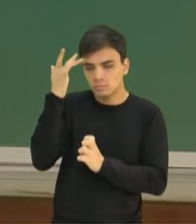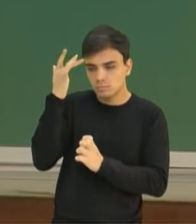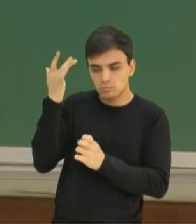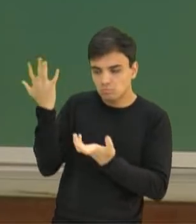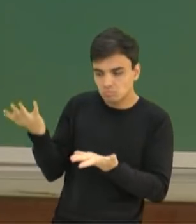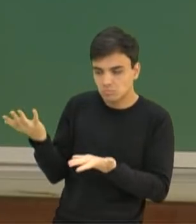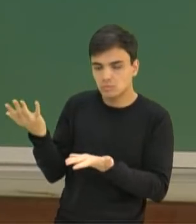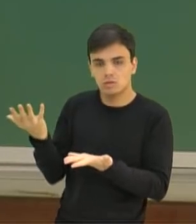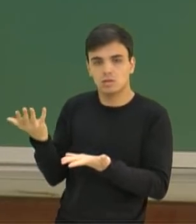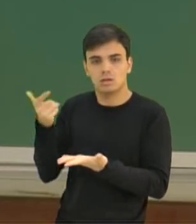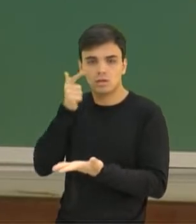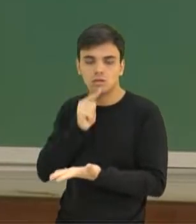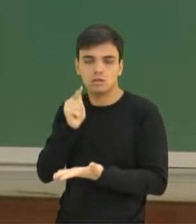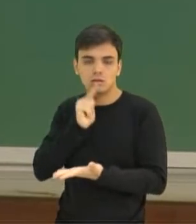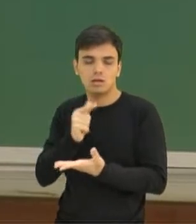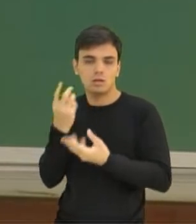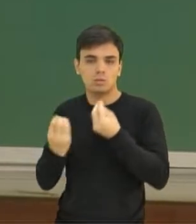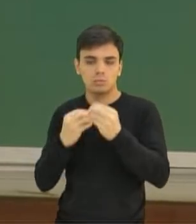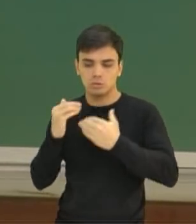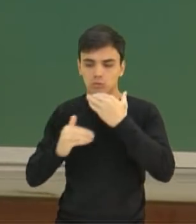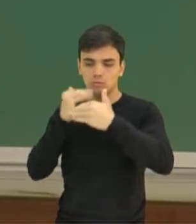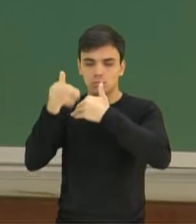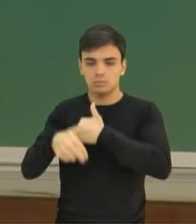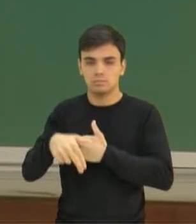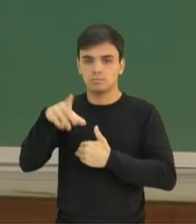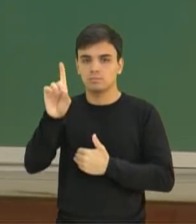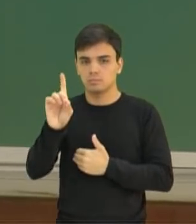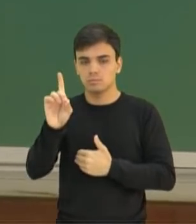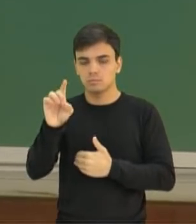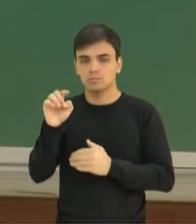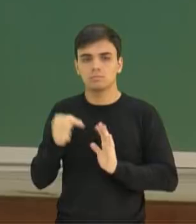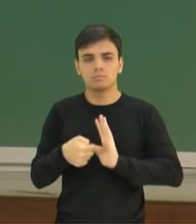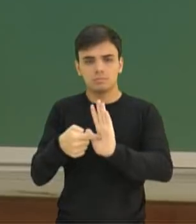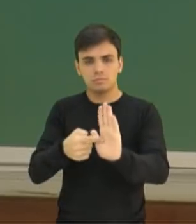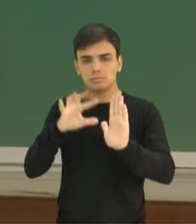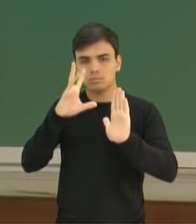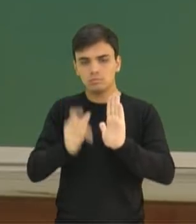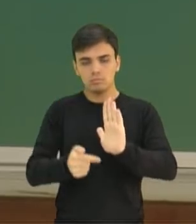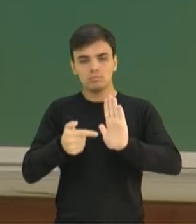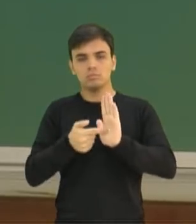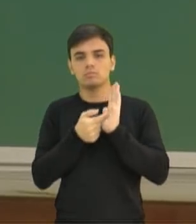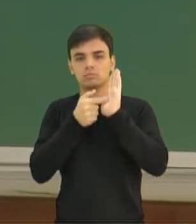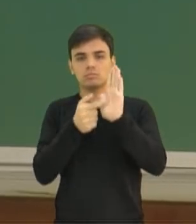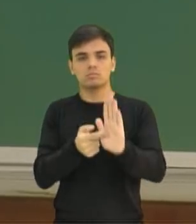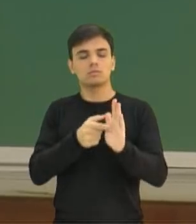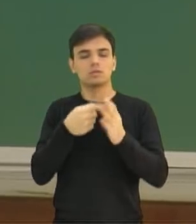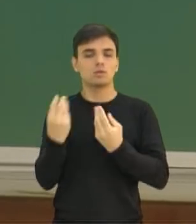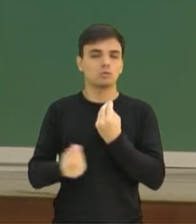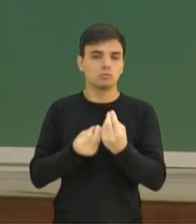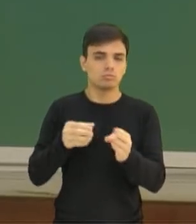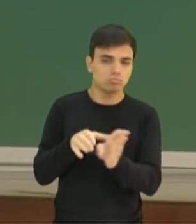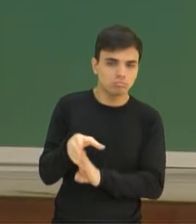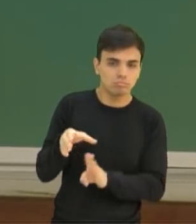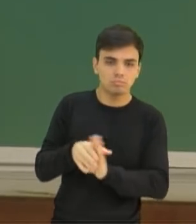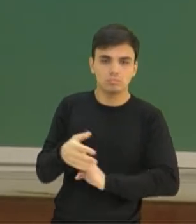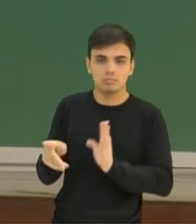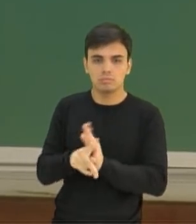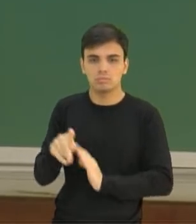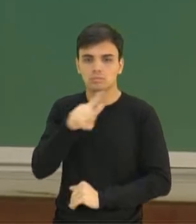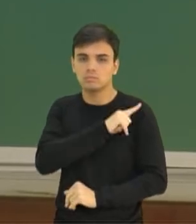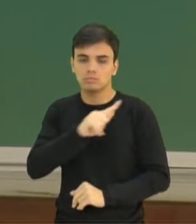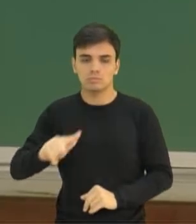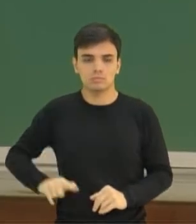desenvolvimento importante no Nordeste, e tudo isso vem apresentando ali crescimentos, incentivos dos governos,